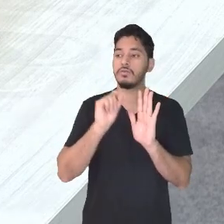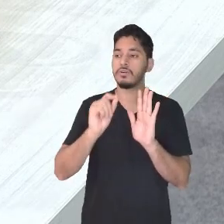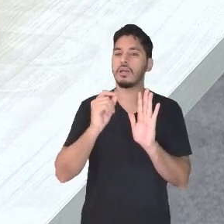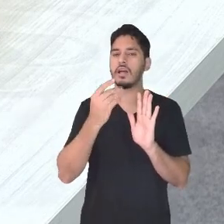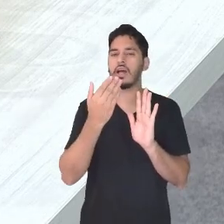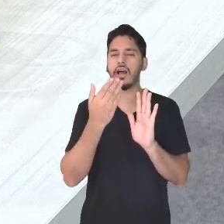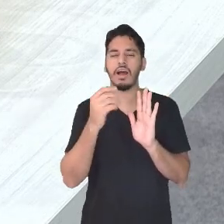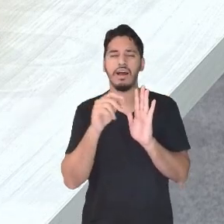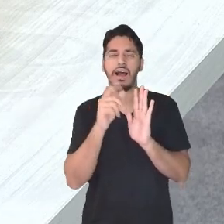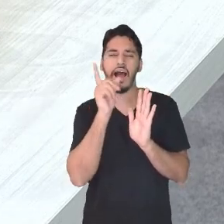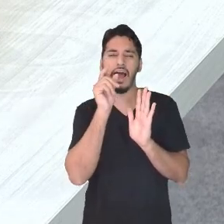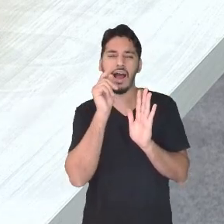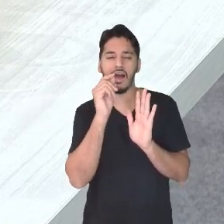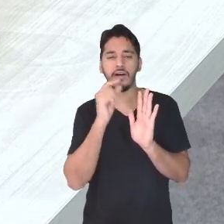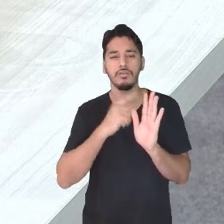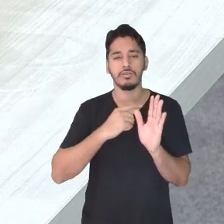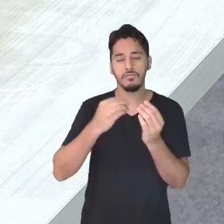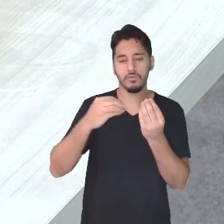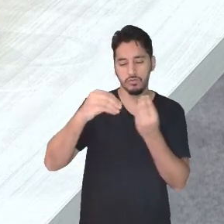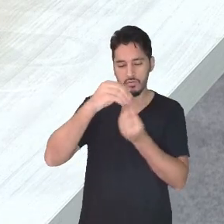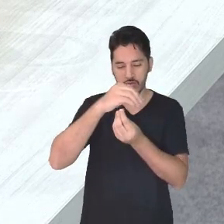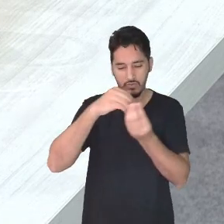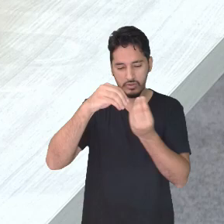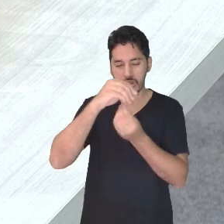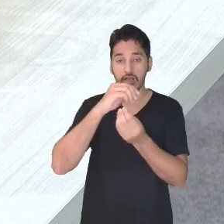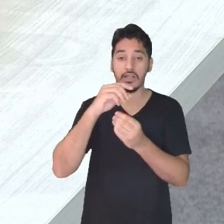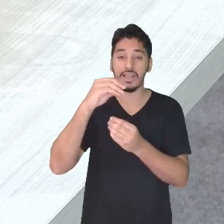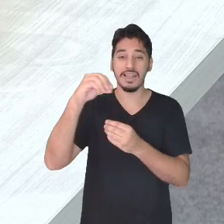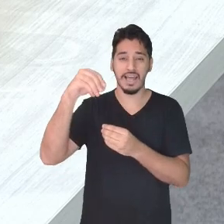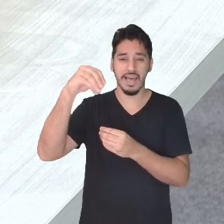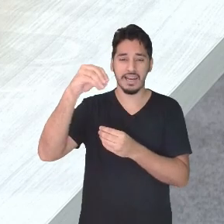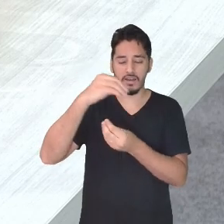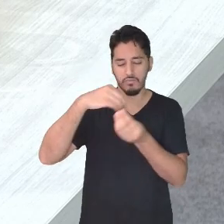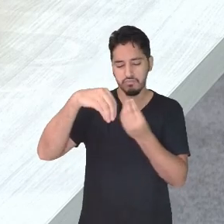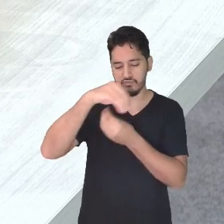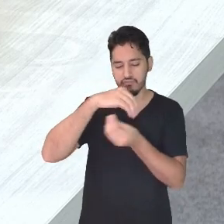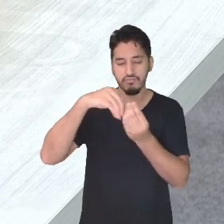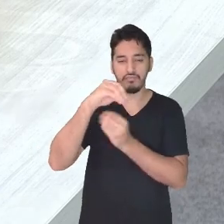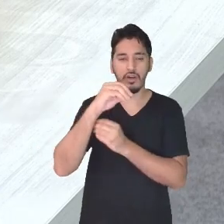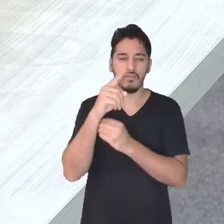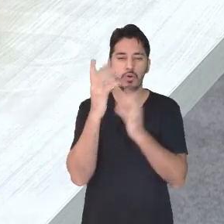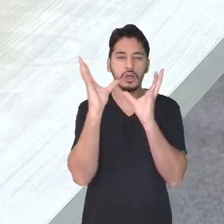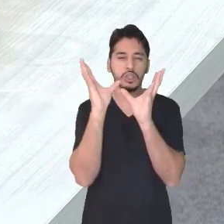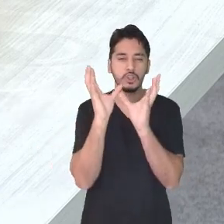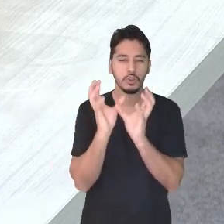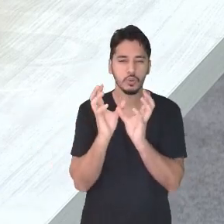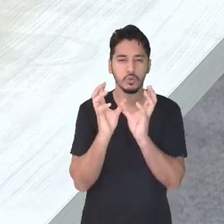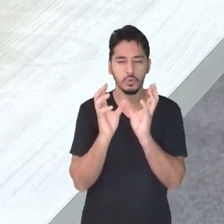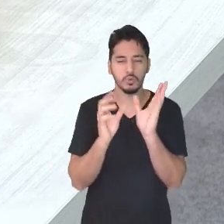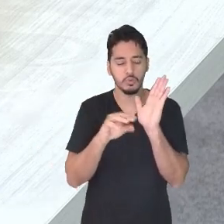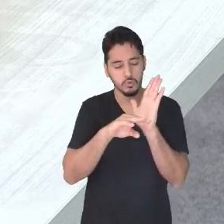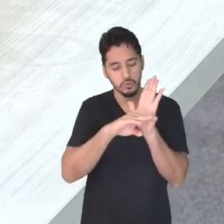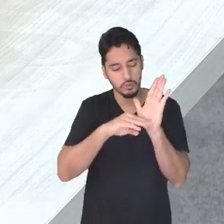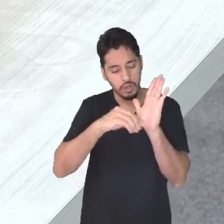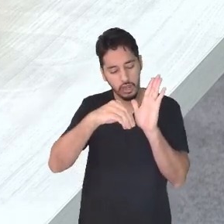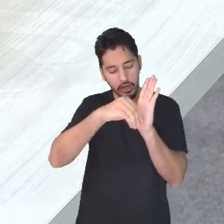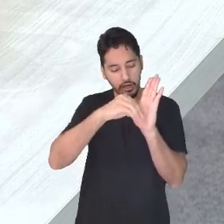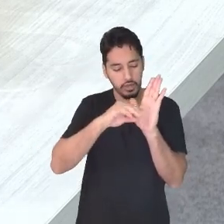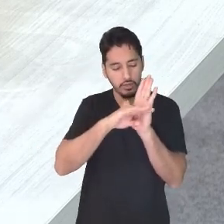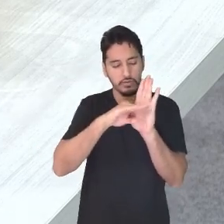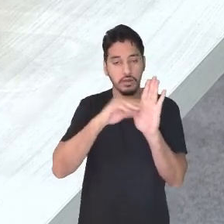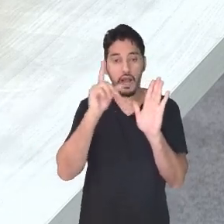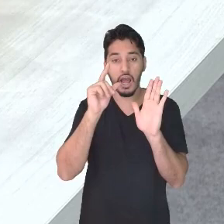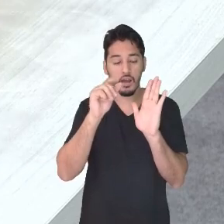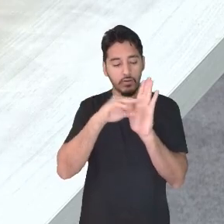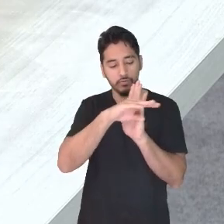que pegou algumas partículas aí da areia, né? Do humus, alguma coisa que conseguiu se dissolver, e